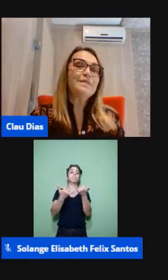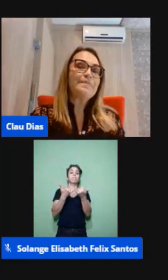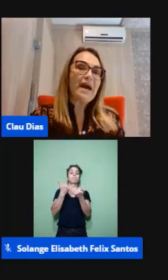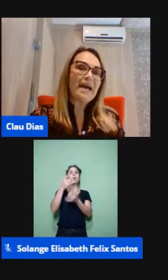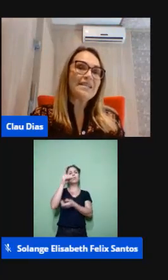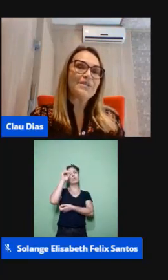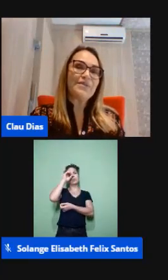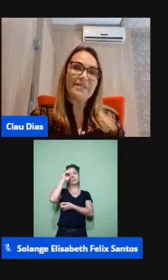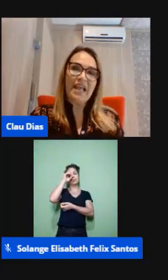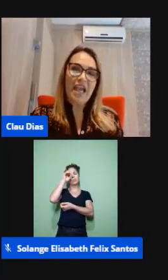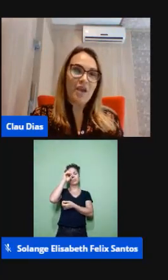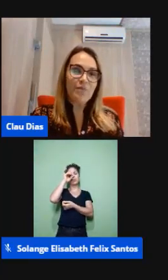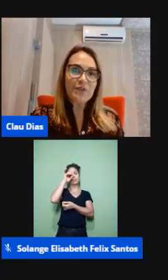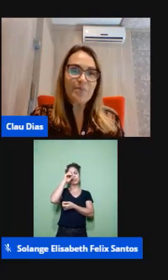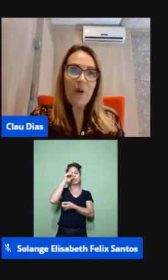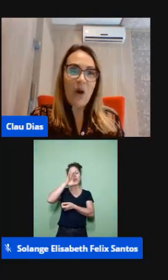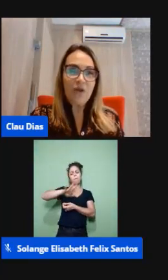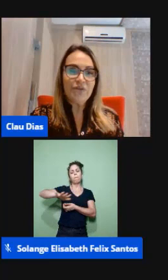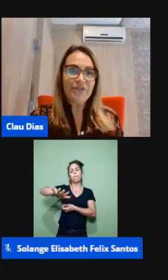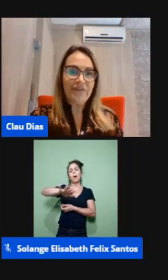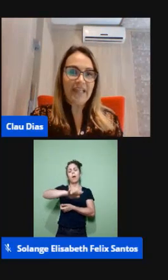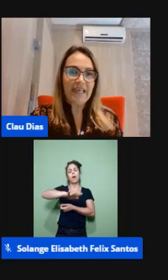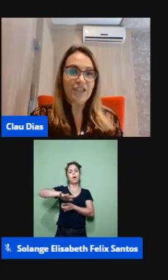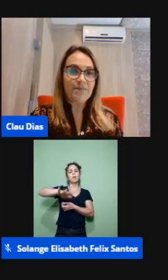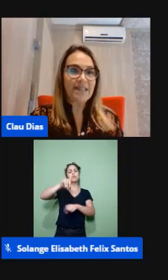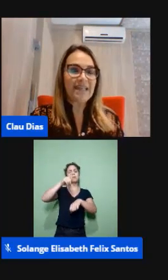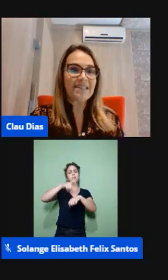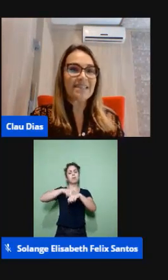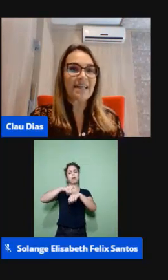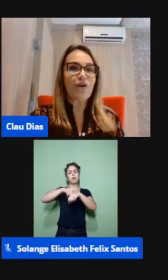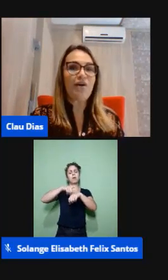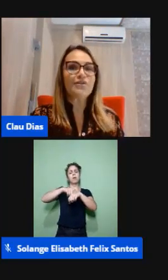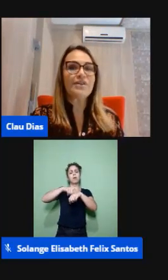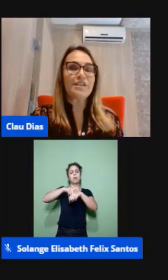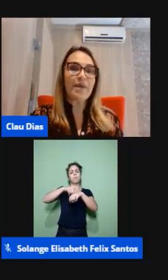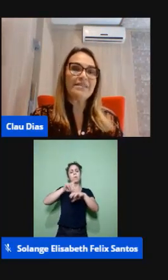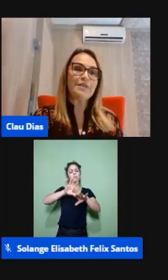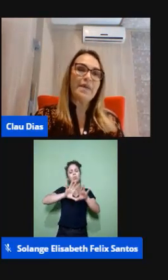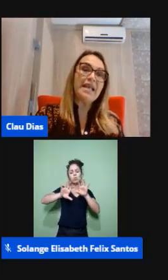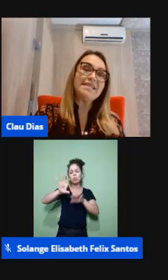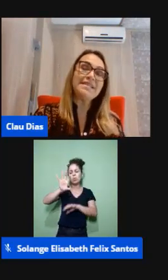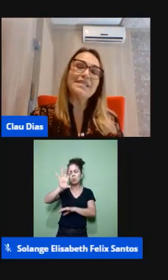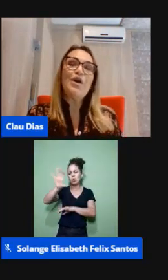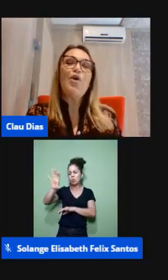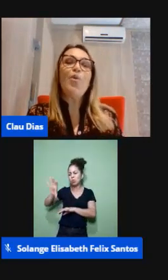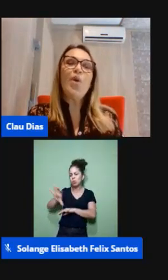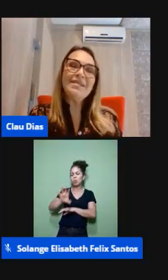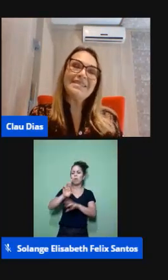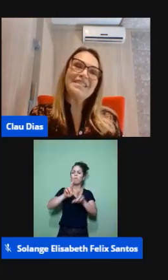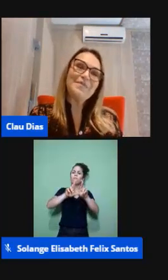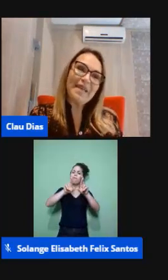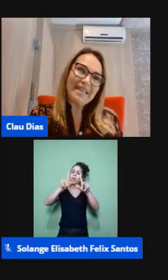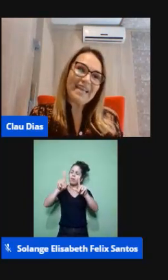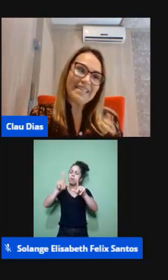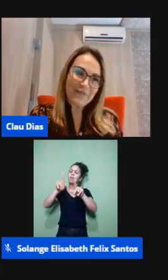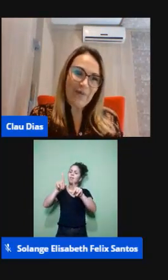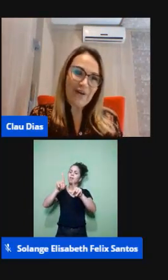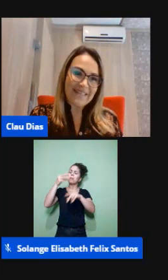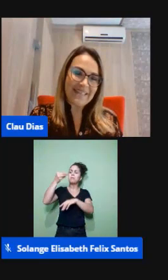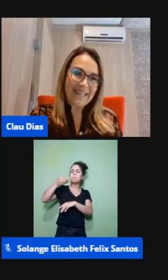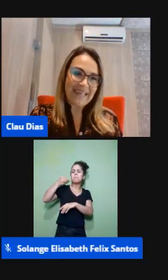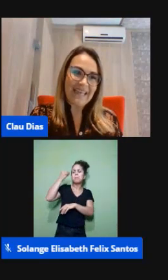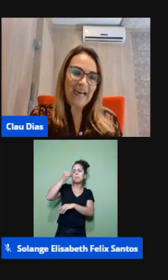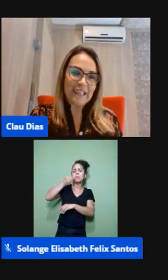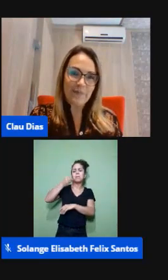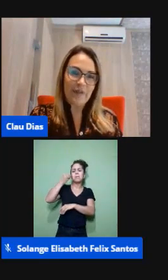Cotidianamente, em espaços, tempos, modos diferentes, de maneira a acessar novos conhecimentos e experiências. Quantas experiências